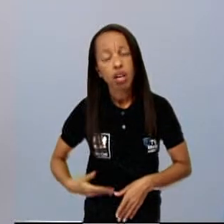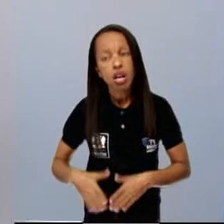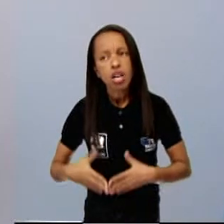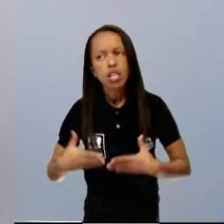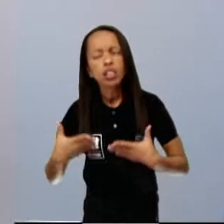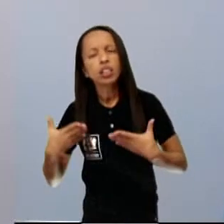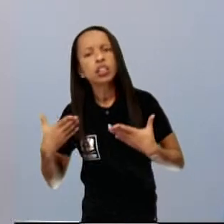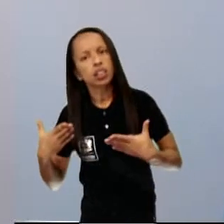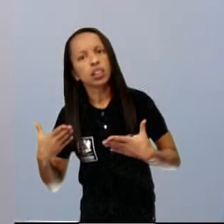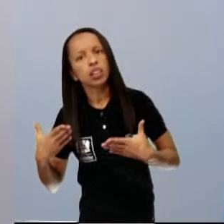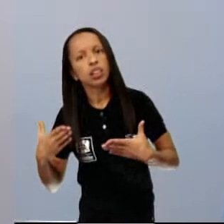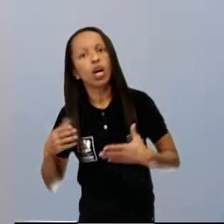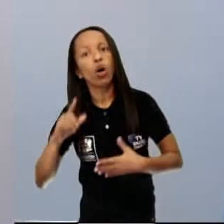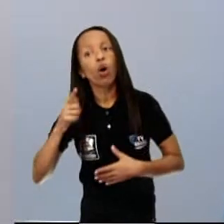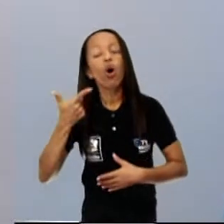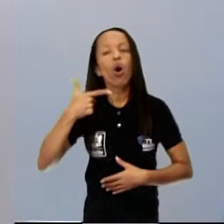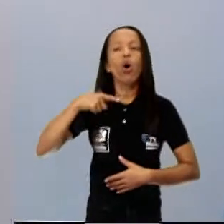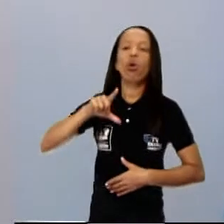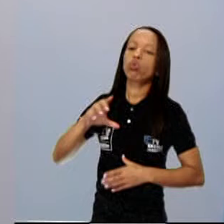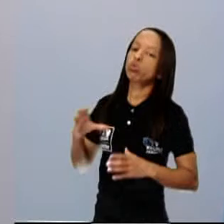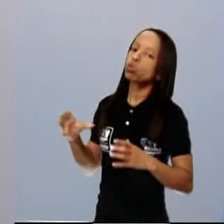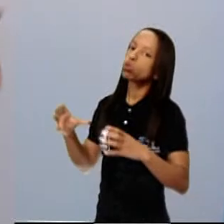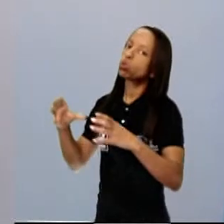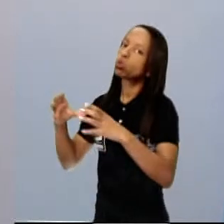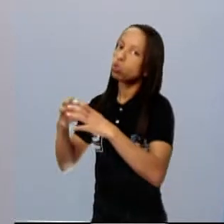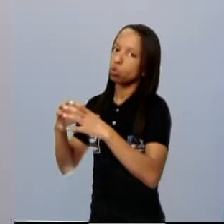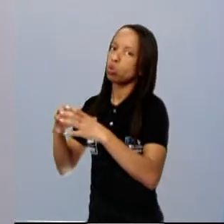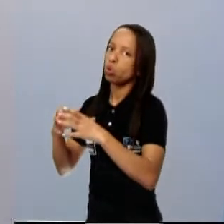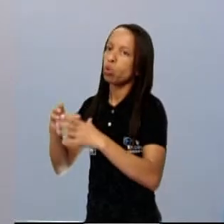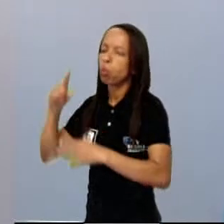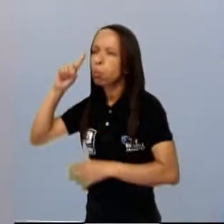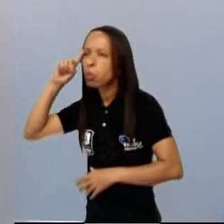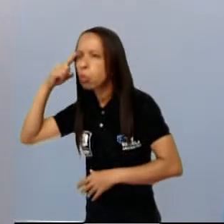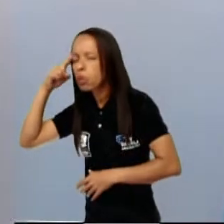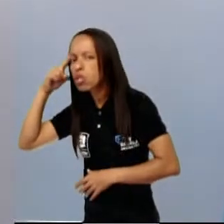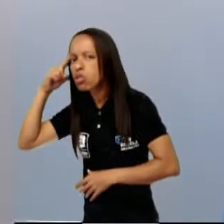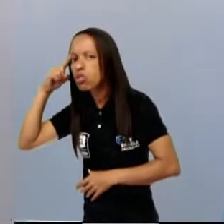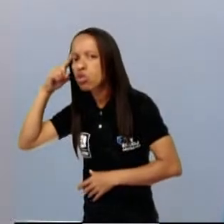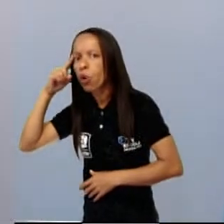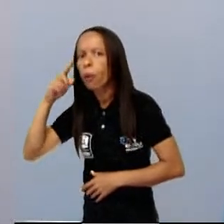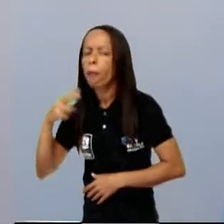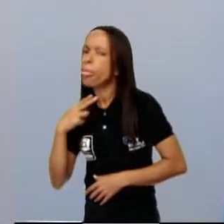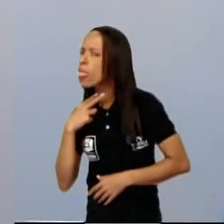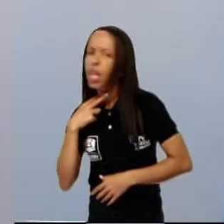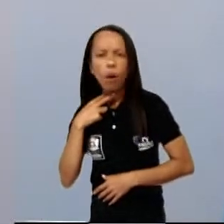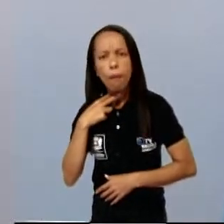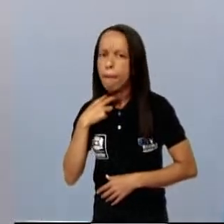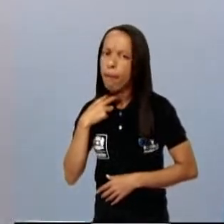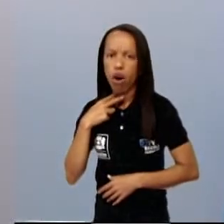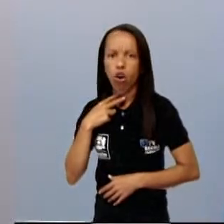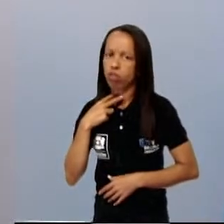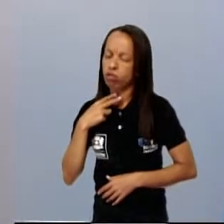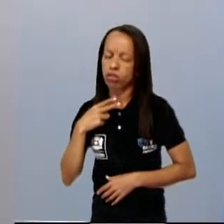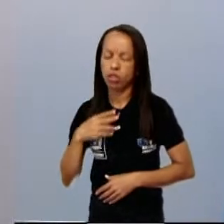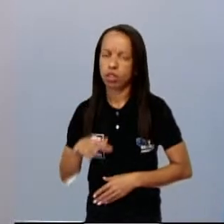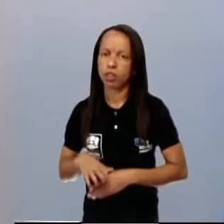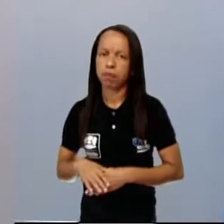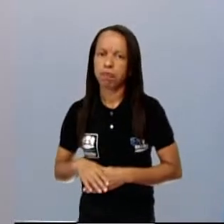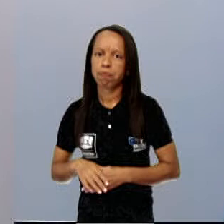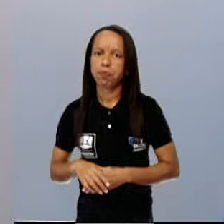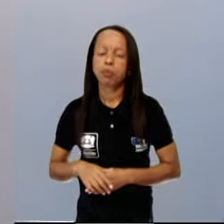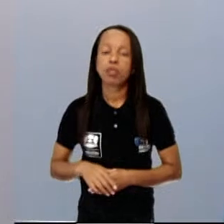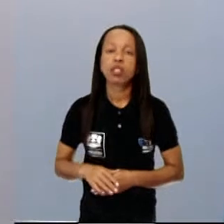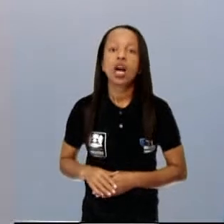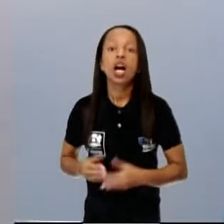Não é assim que a banda segue, não. Então deram um golpe contra ele. Esse golpe se chamou Reação Termidoriana. Foi